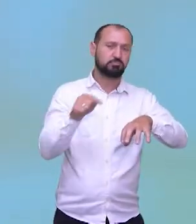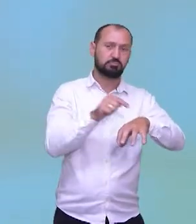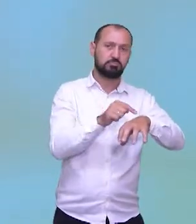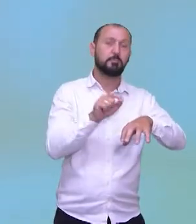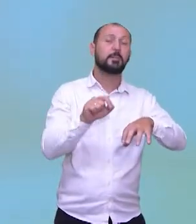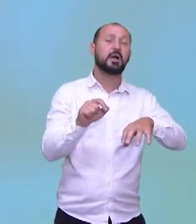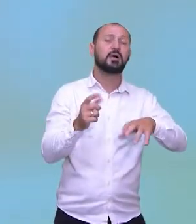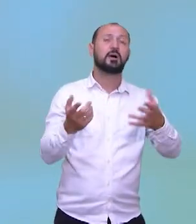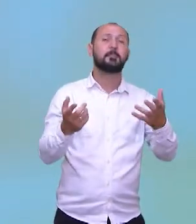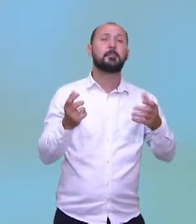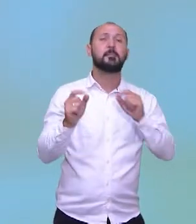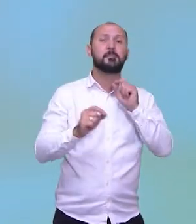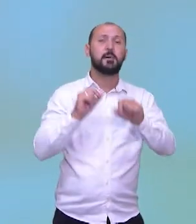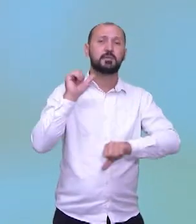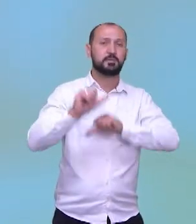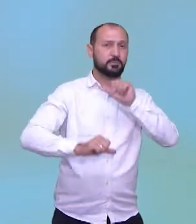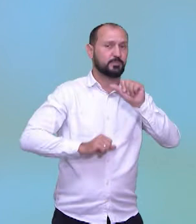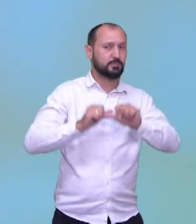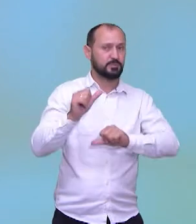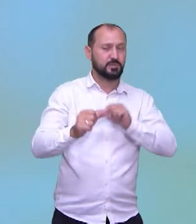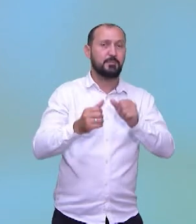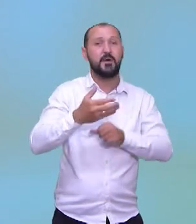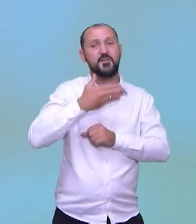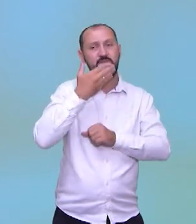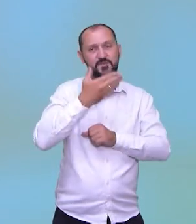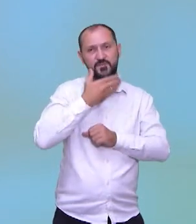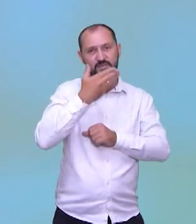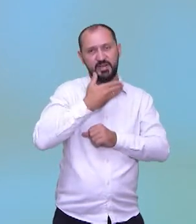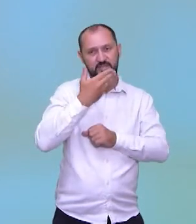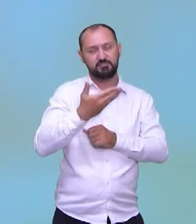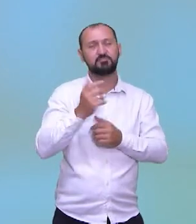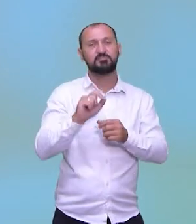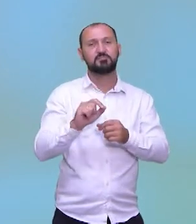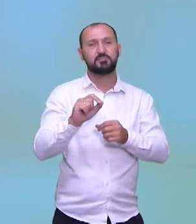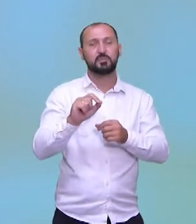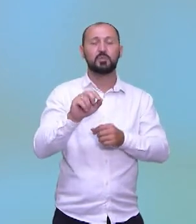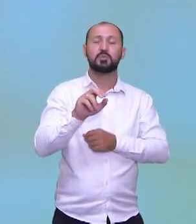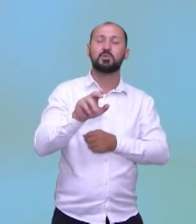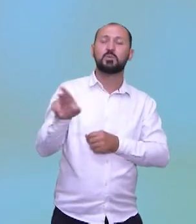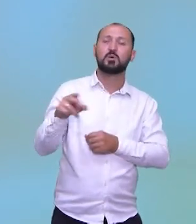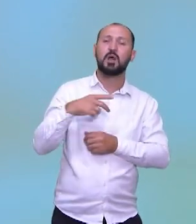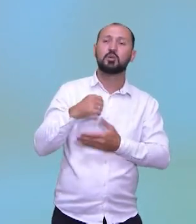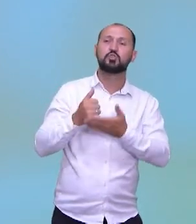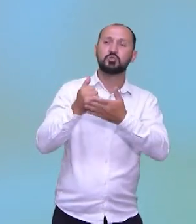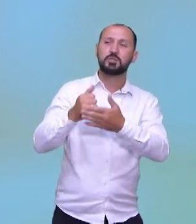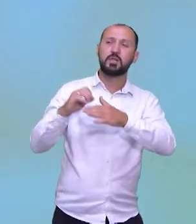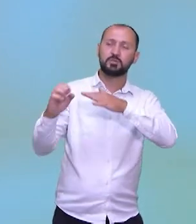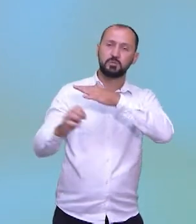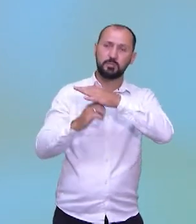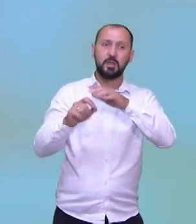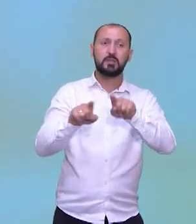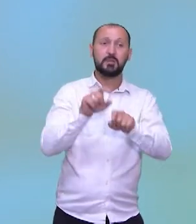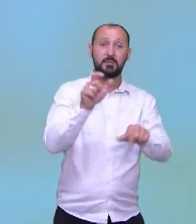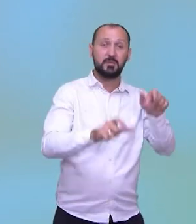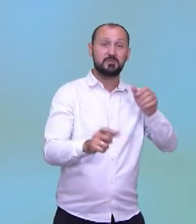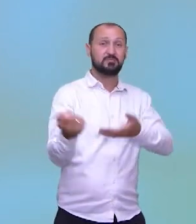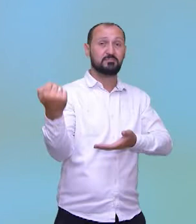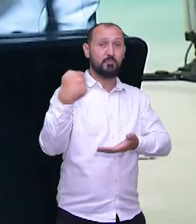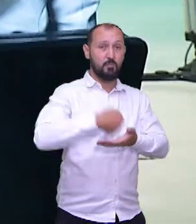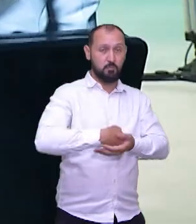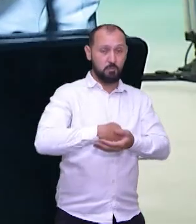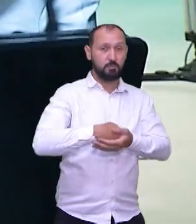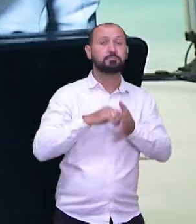uma na Câmara, para essa reforma tributária facilitar a vida do empreendedor e do contribuinte de maneira